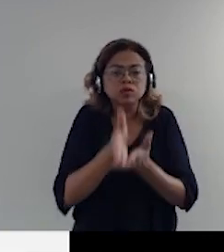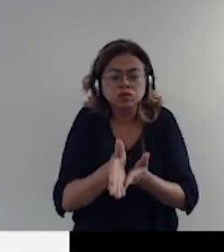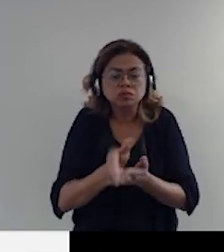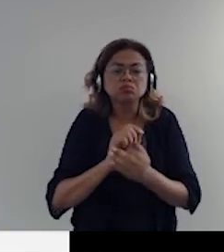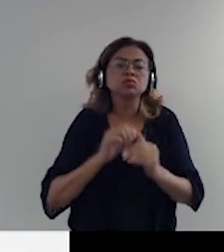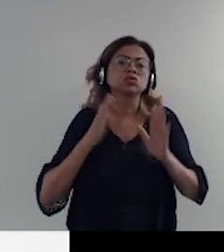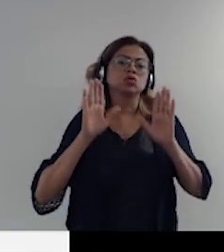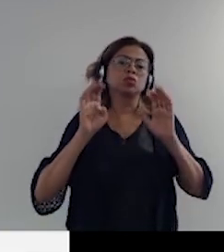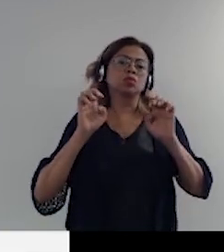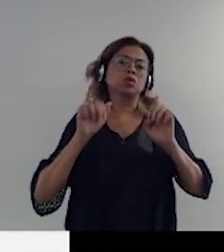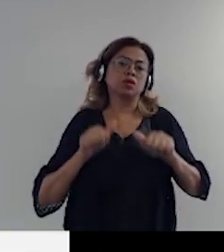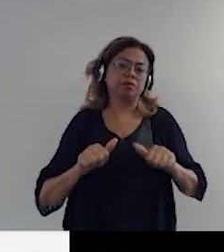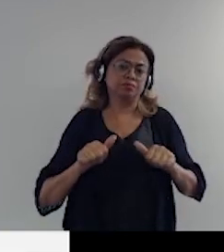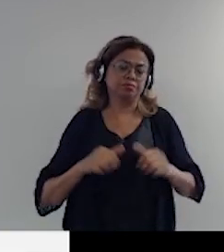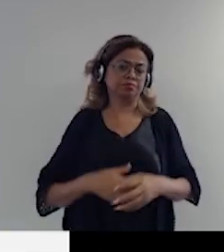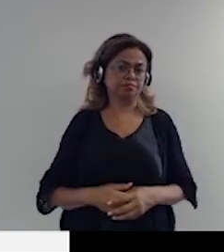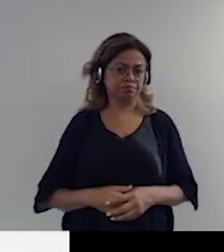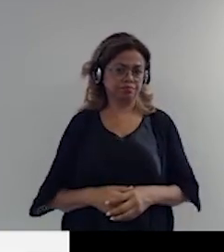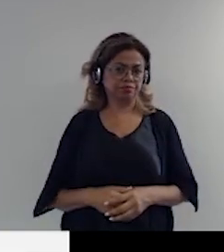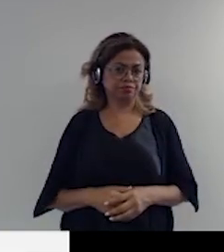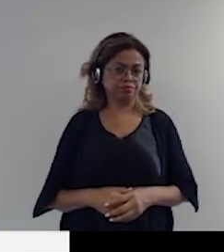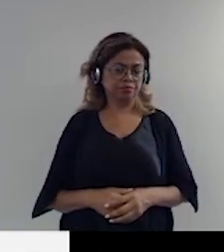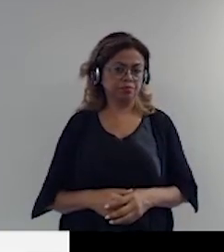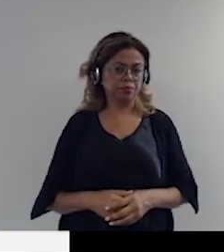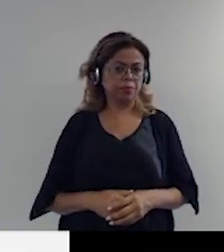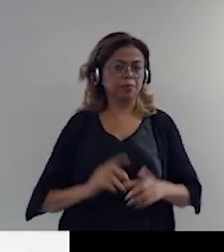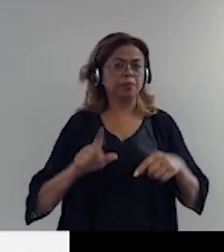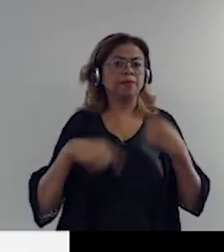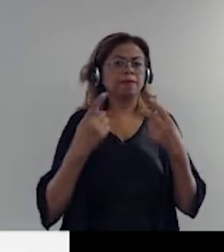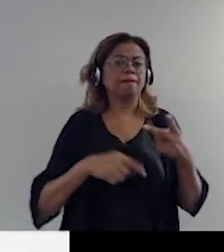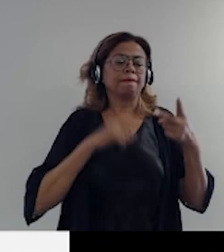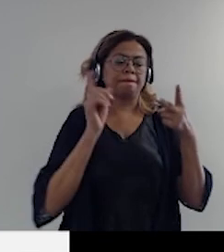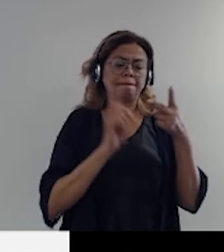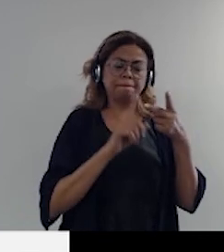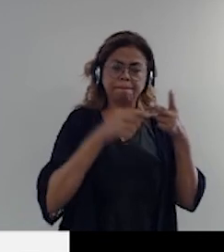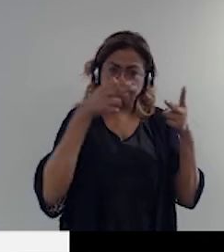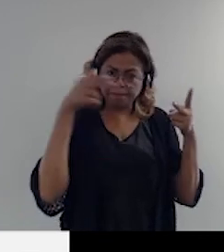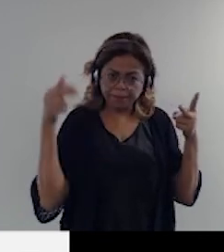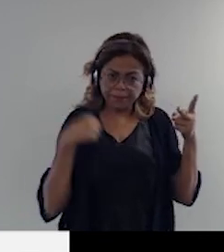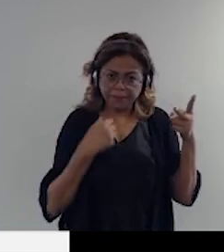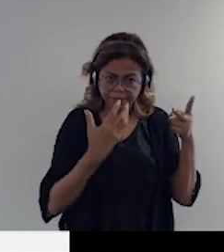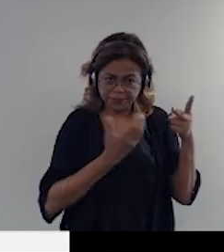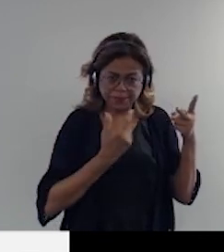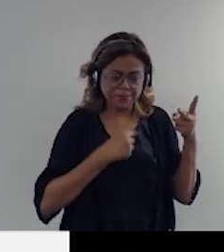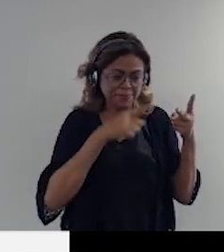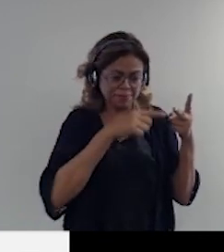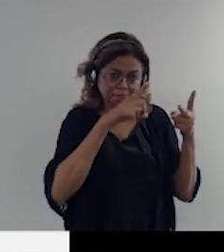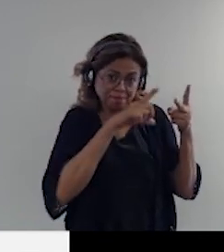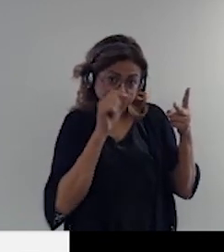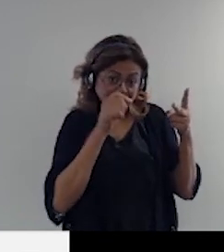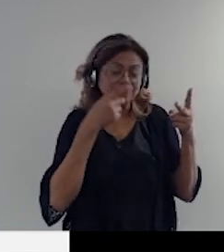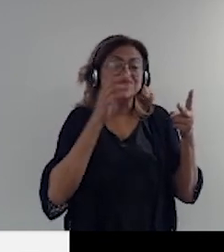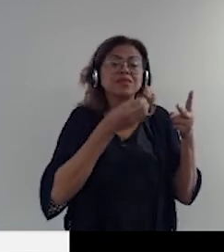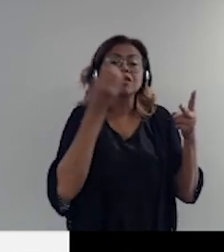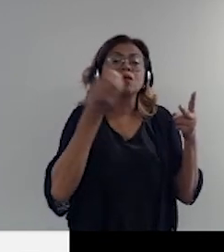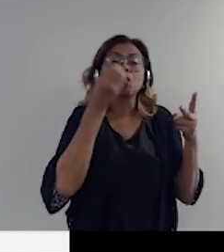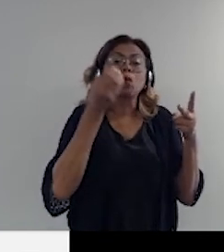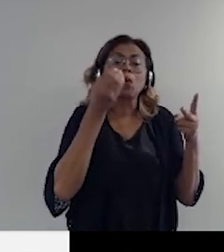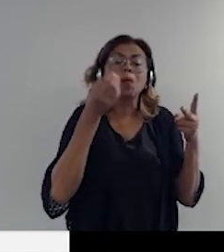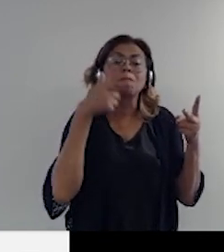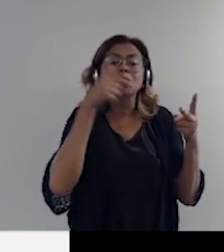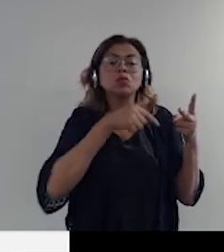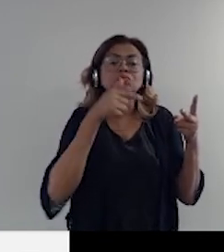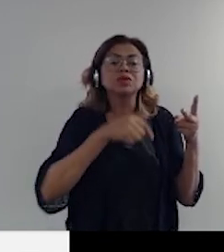demanda. E o segundo aspecto que eu queria destacar é como se comportou